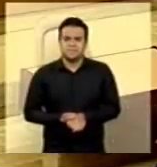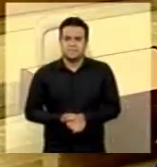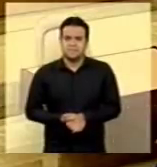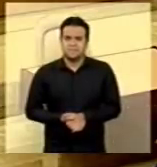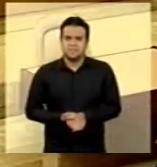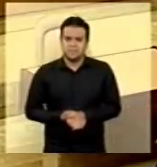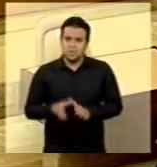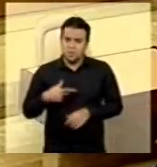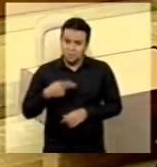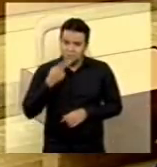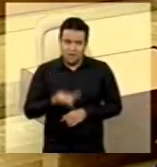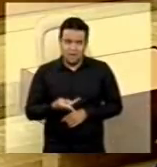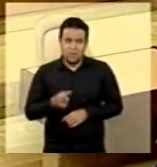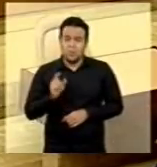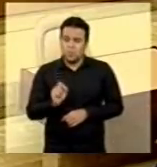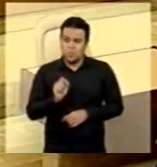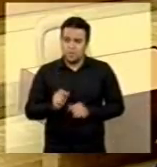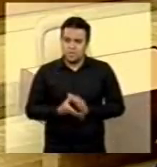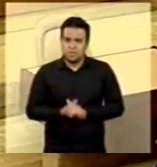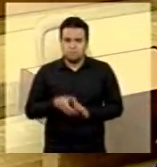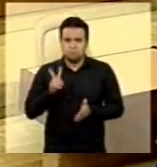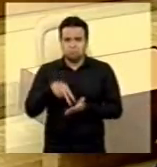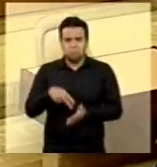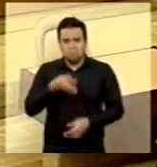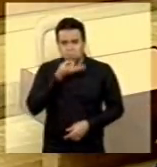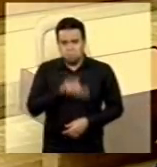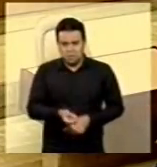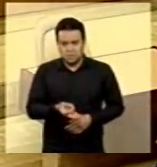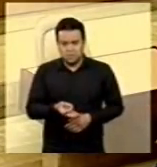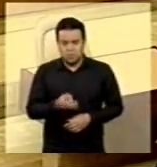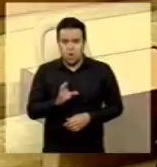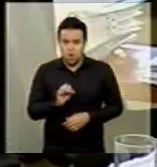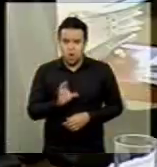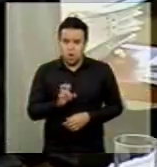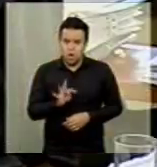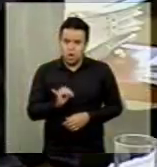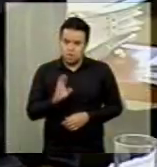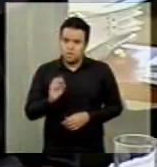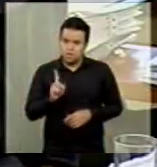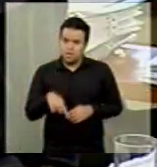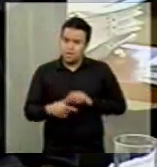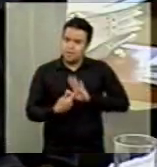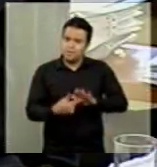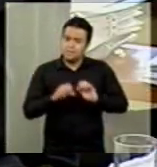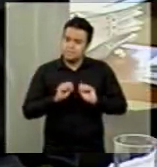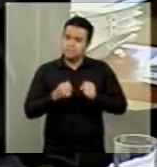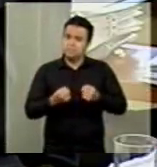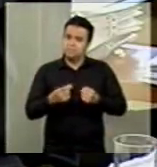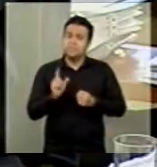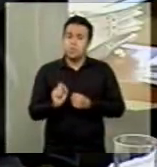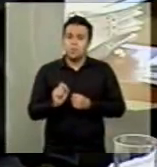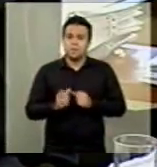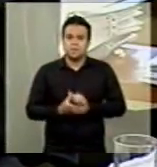Digo isso mais uma vez sem adiantar o meu posicionamento sobre o caso concreto. Não estou dizendo isso para dizer e defender o foro, estou dizendo isso